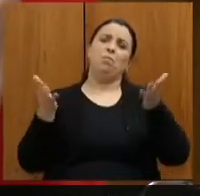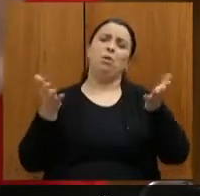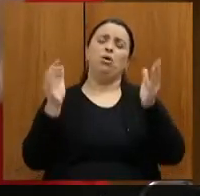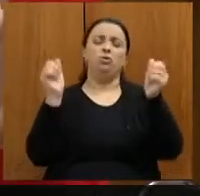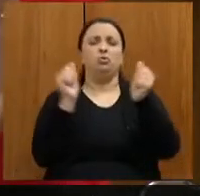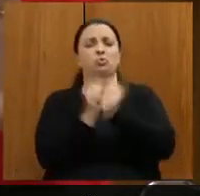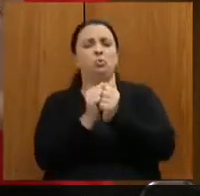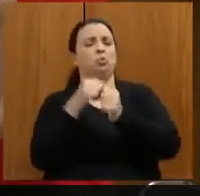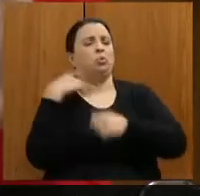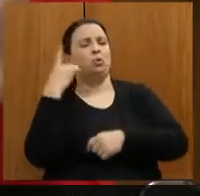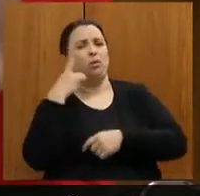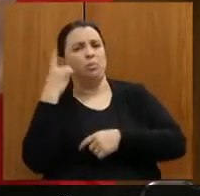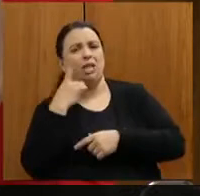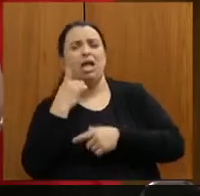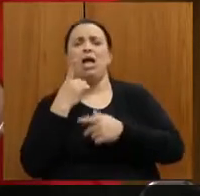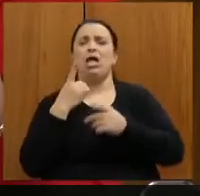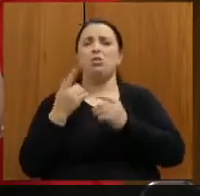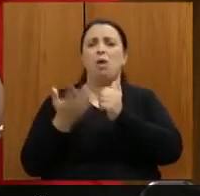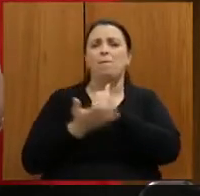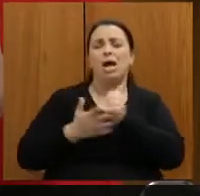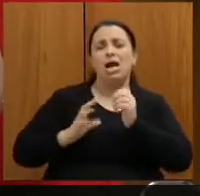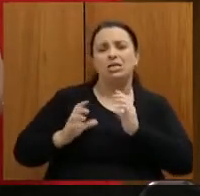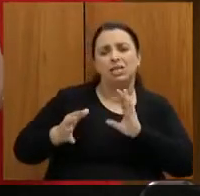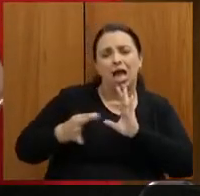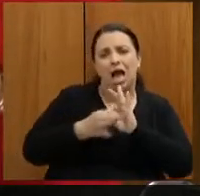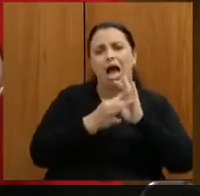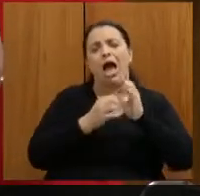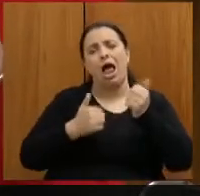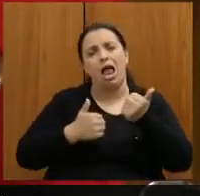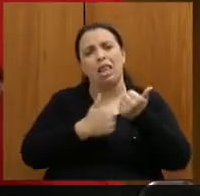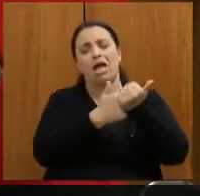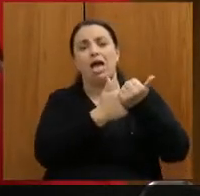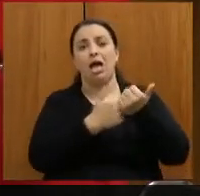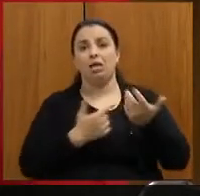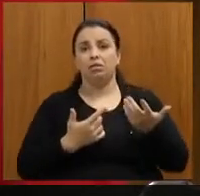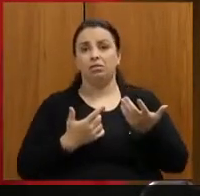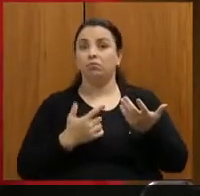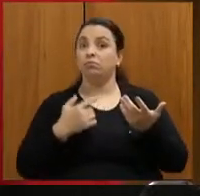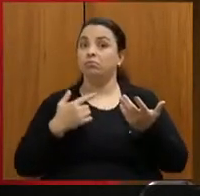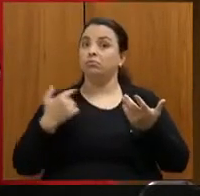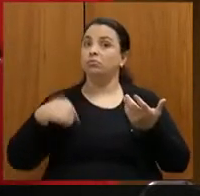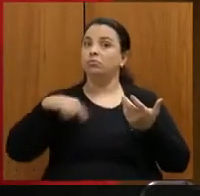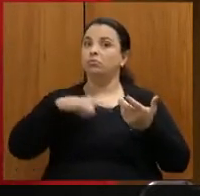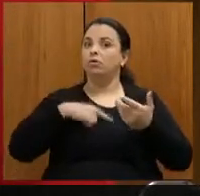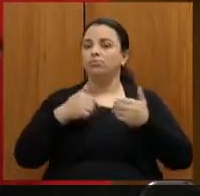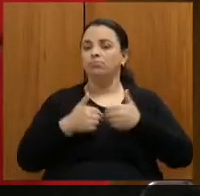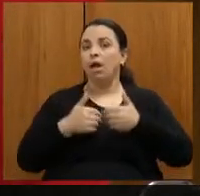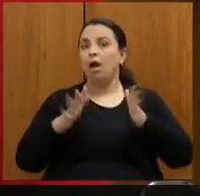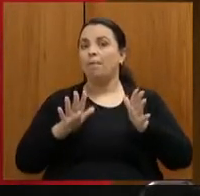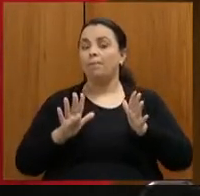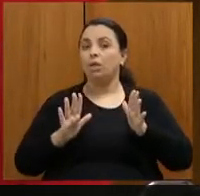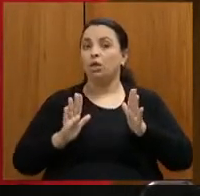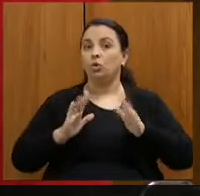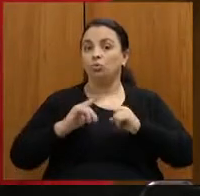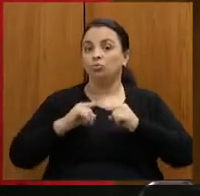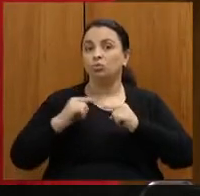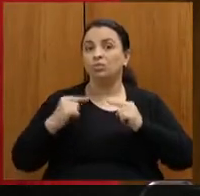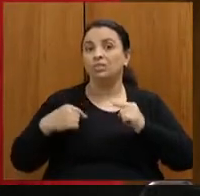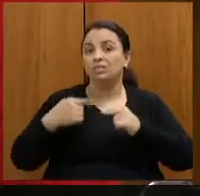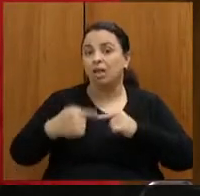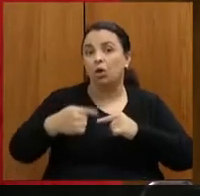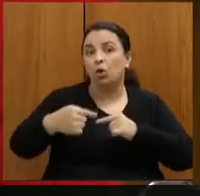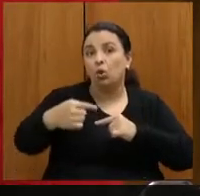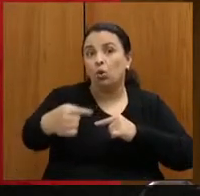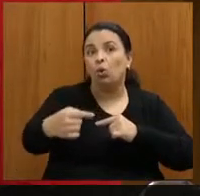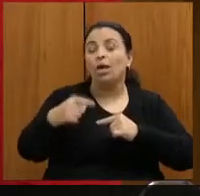seus deputados com base aliada e agregados nós estamos Iniciando um ciclo previsto constitucionalmente